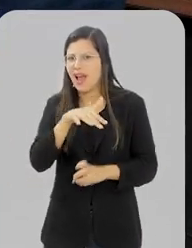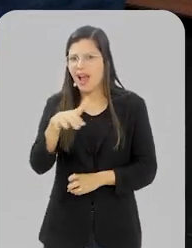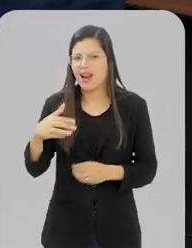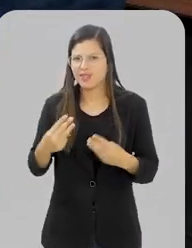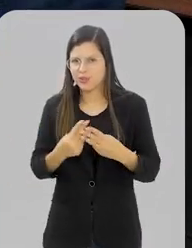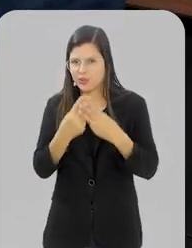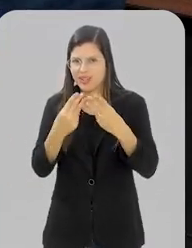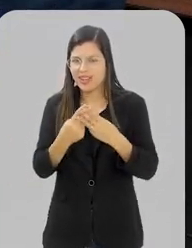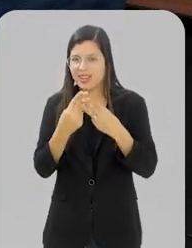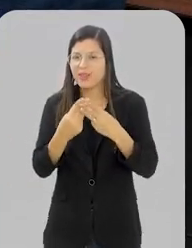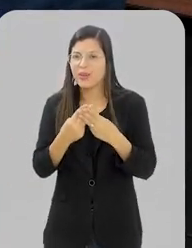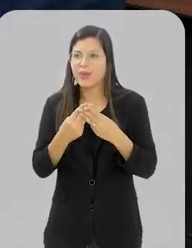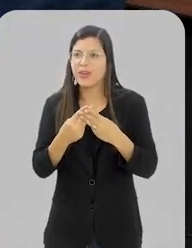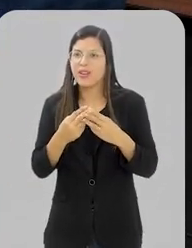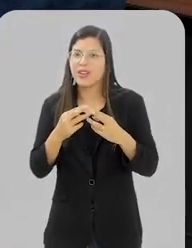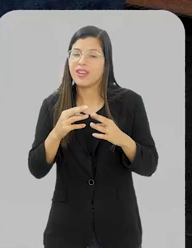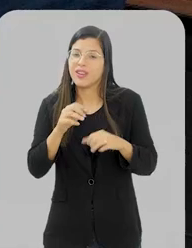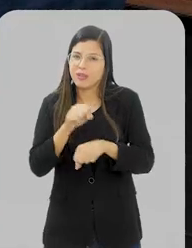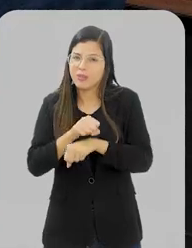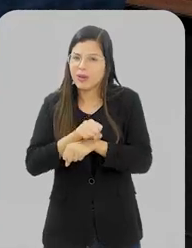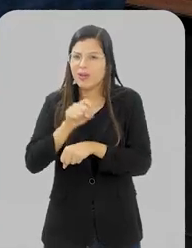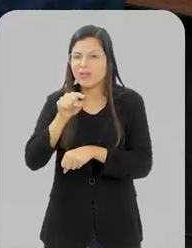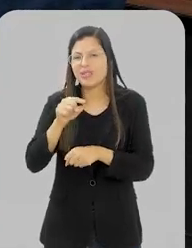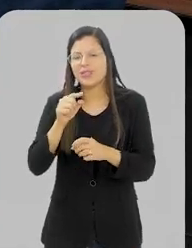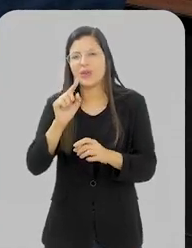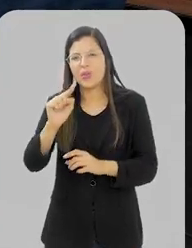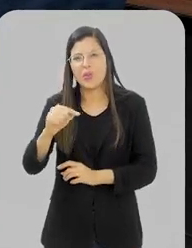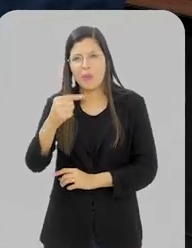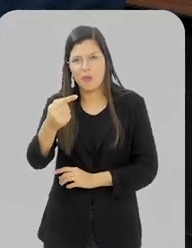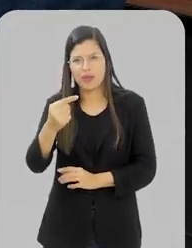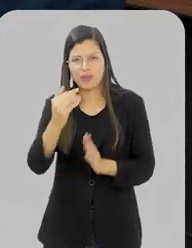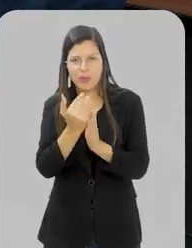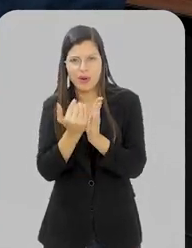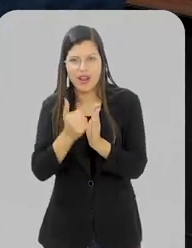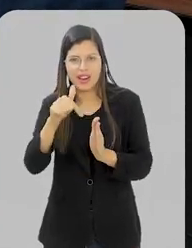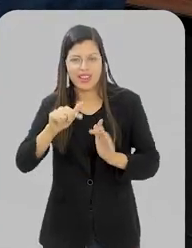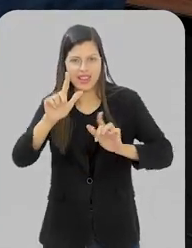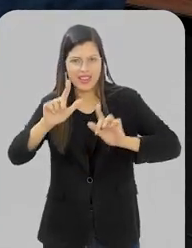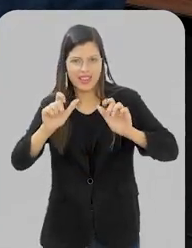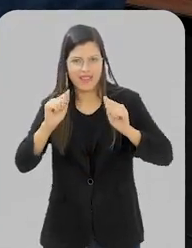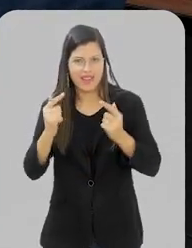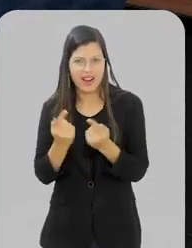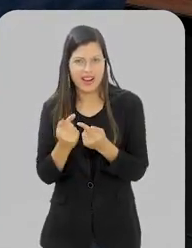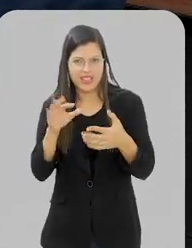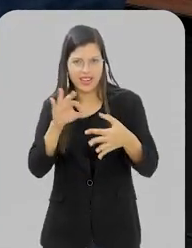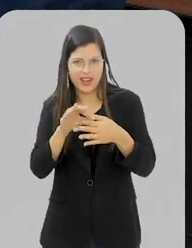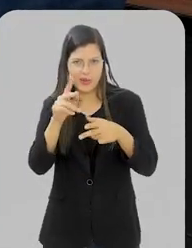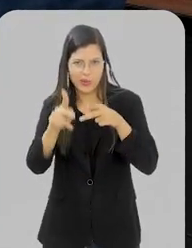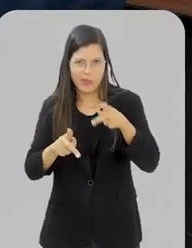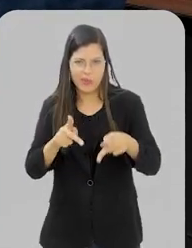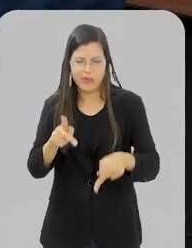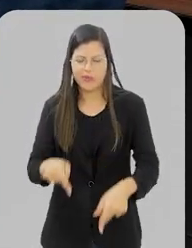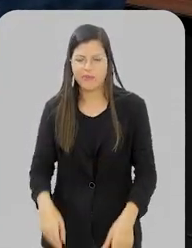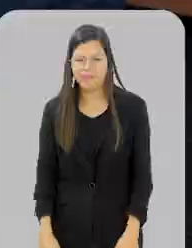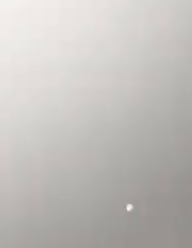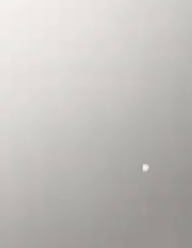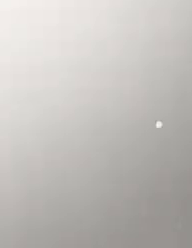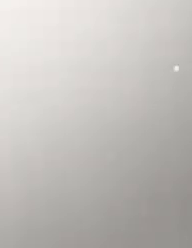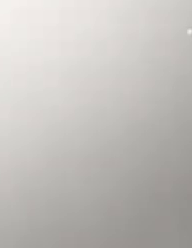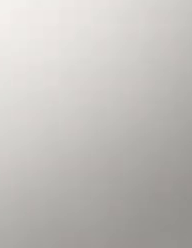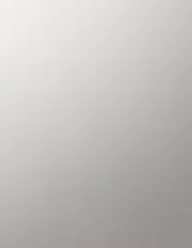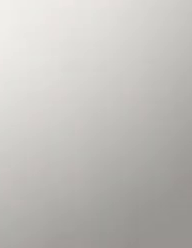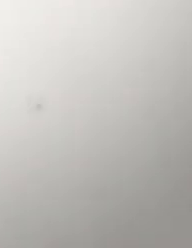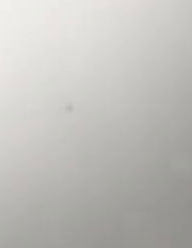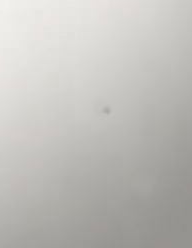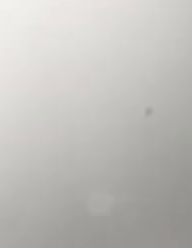judaico e eu espero você no nosso próximo programa aqui na TV alerge canal do Povo